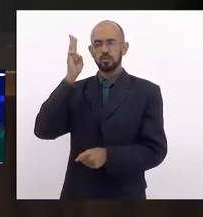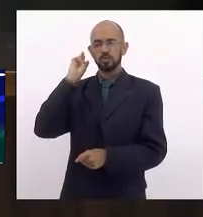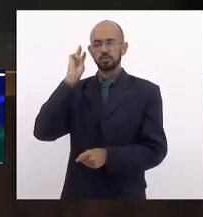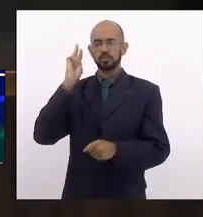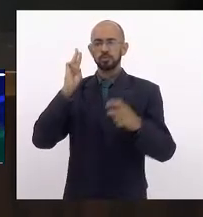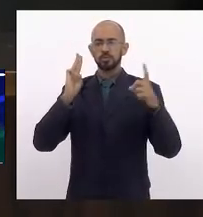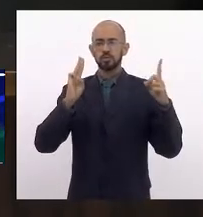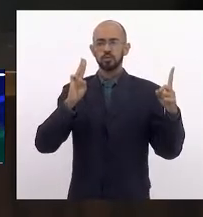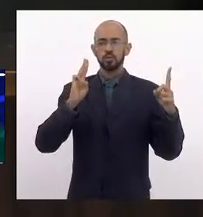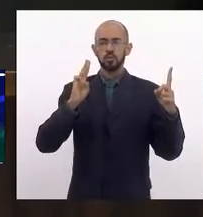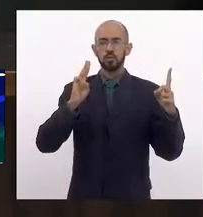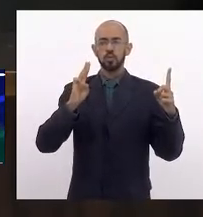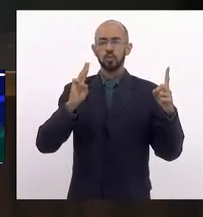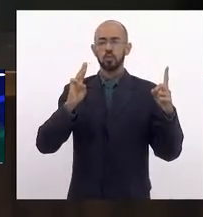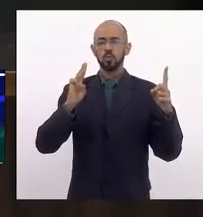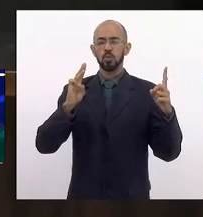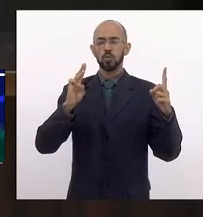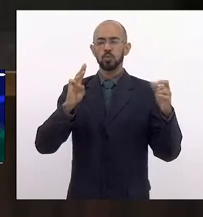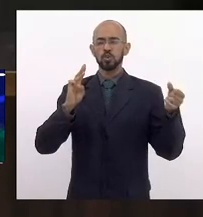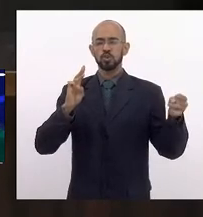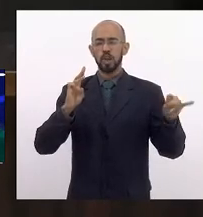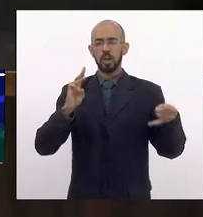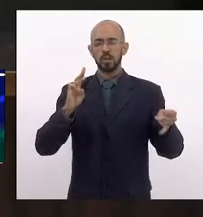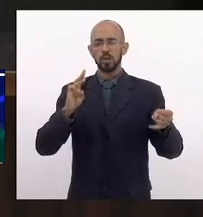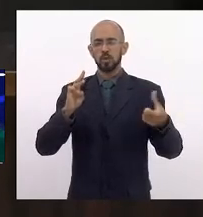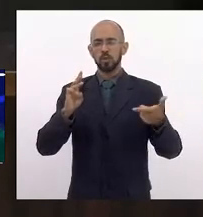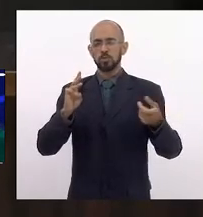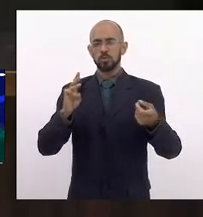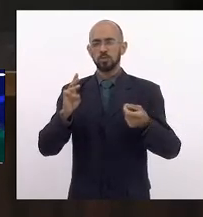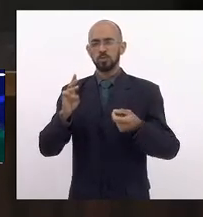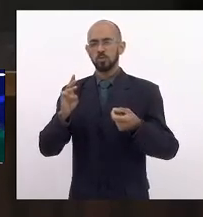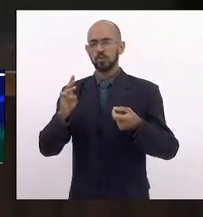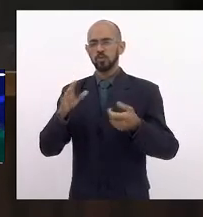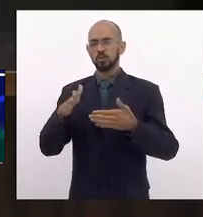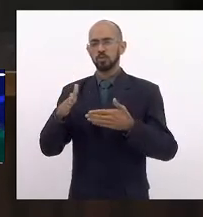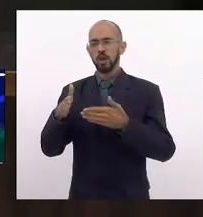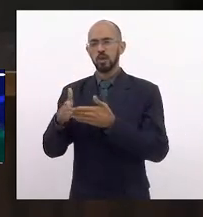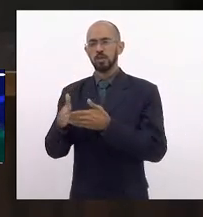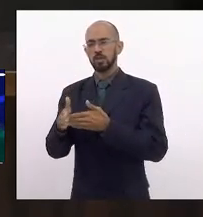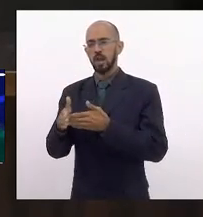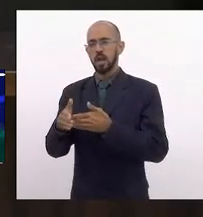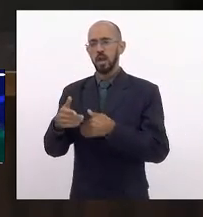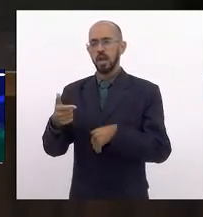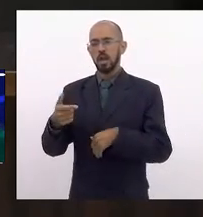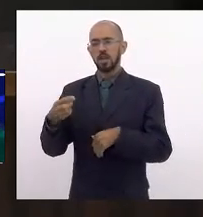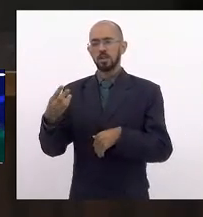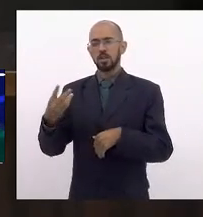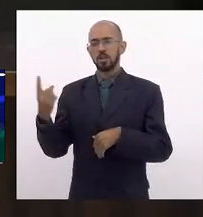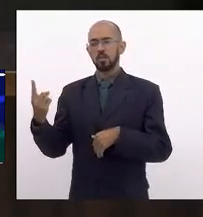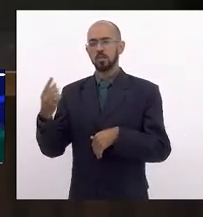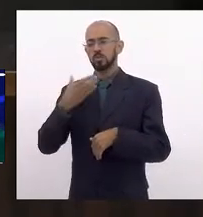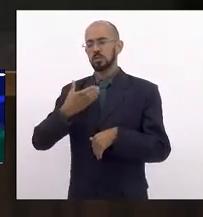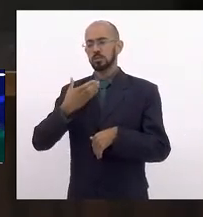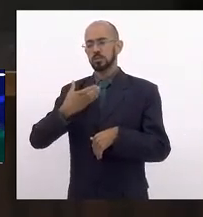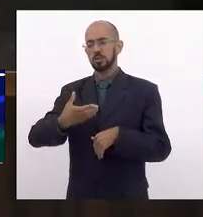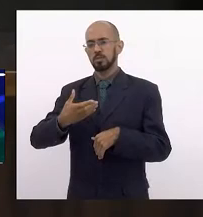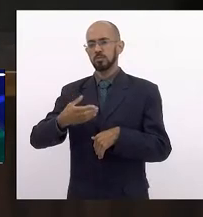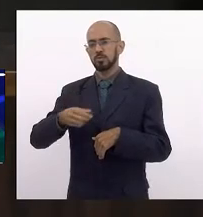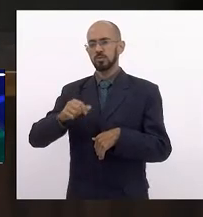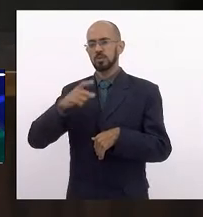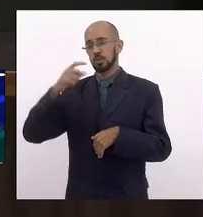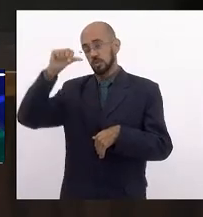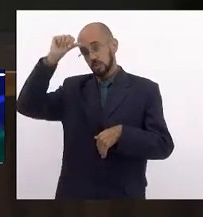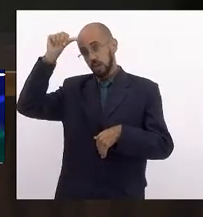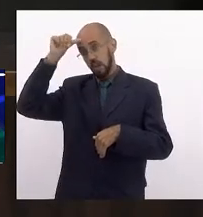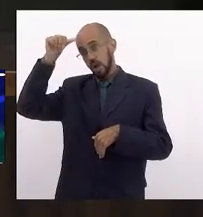1/2020 a 2882 1020 de Cláudio Bonfim de Castro e Silva 29/12 de 20 a